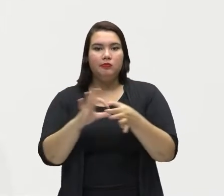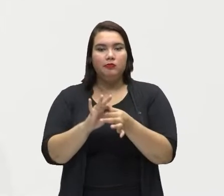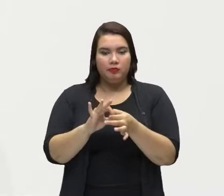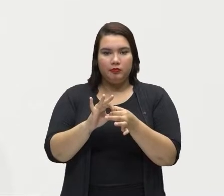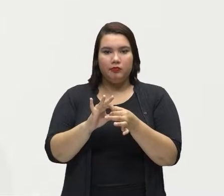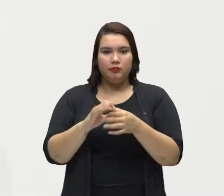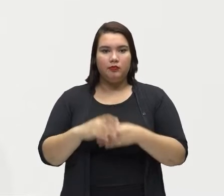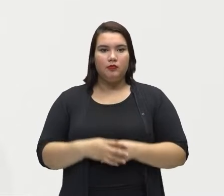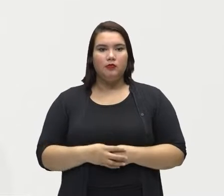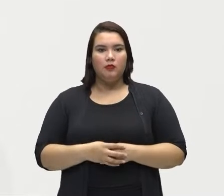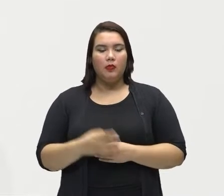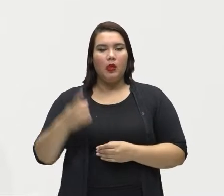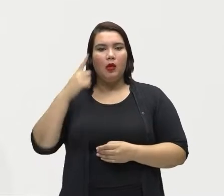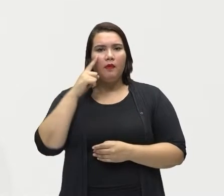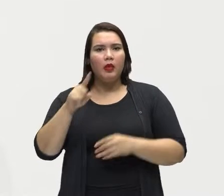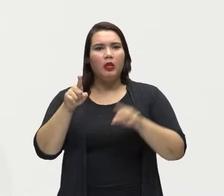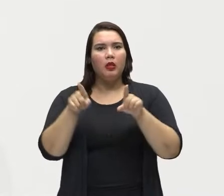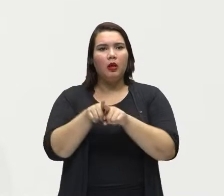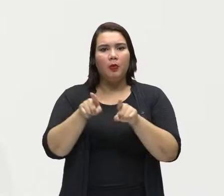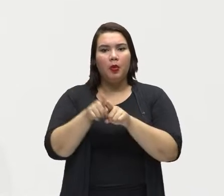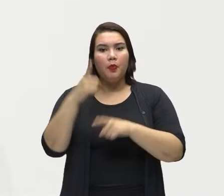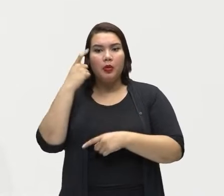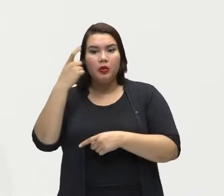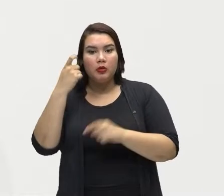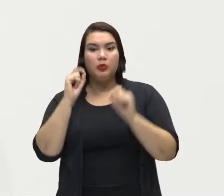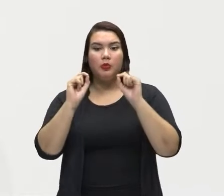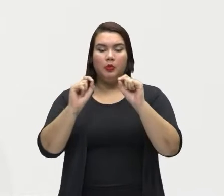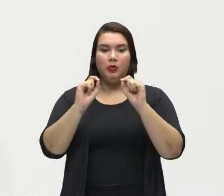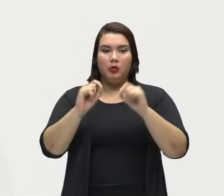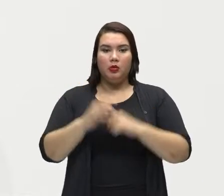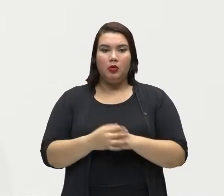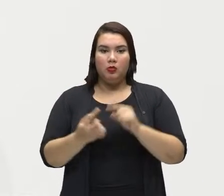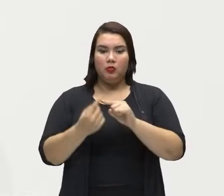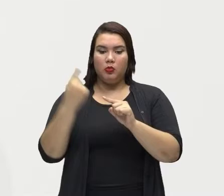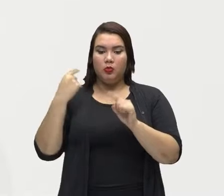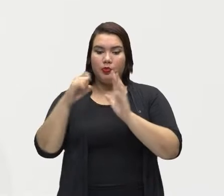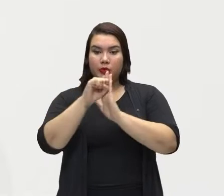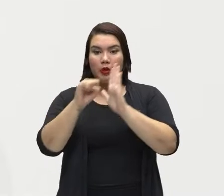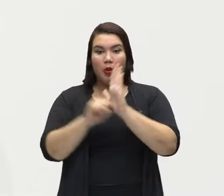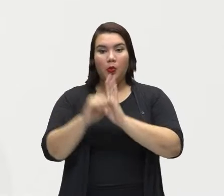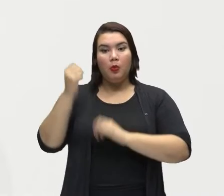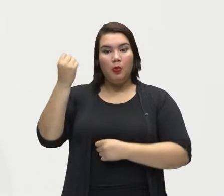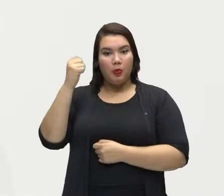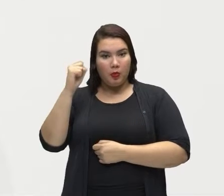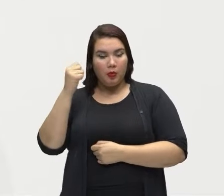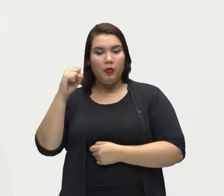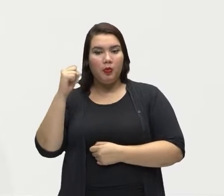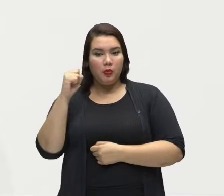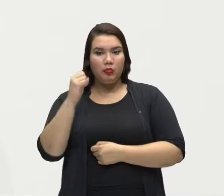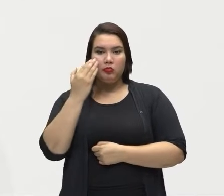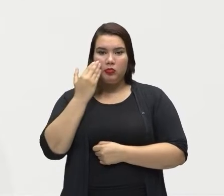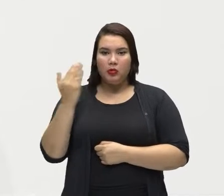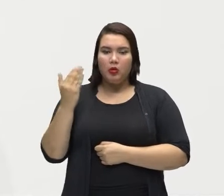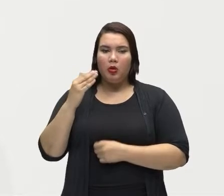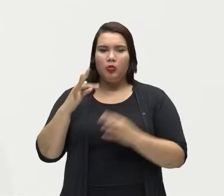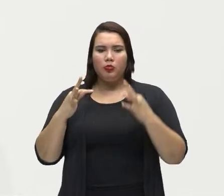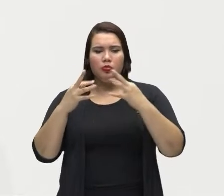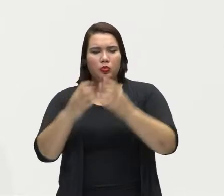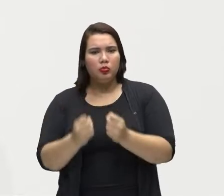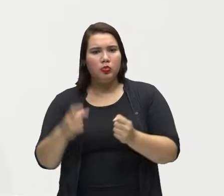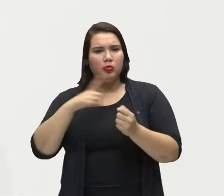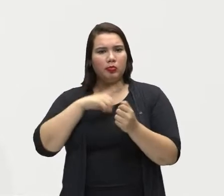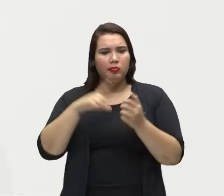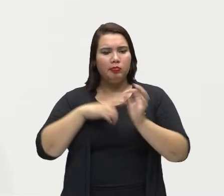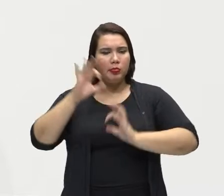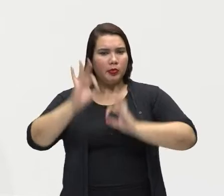O interessante é que já lá no século VIII, olha só, depois de todo esse processo de